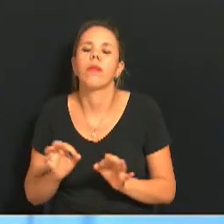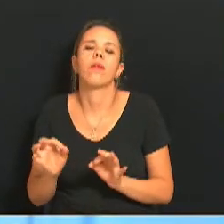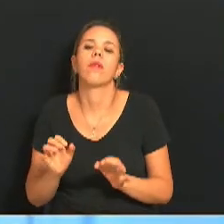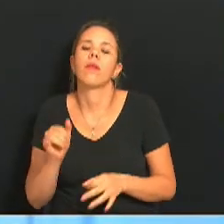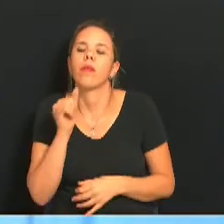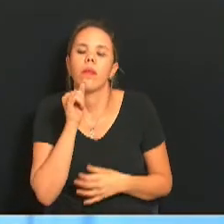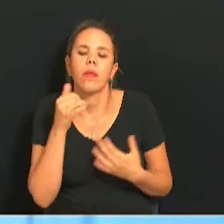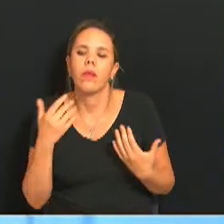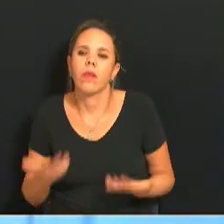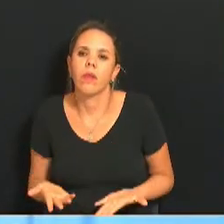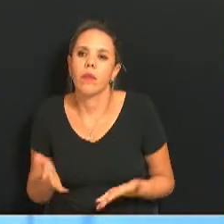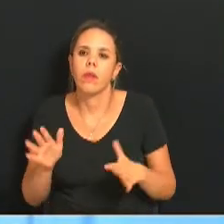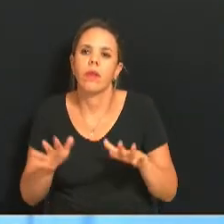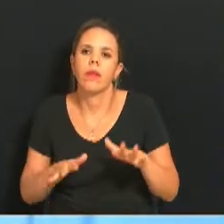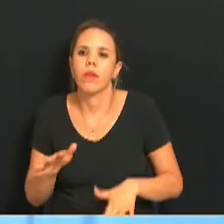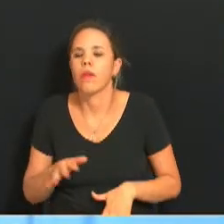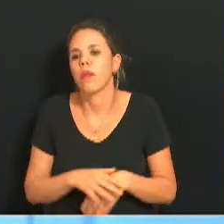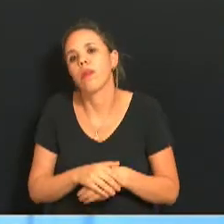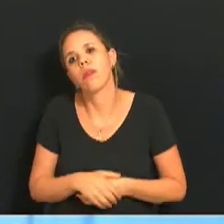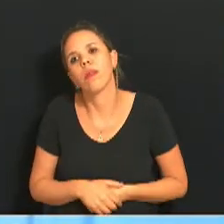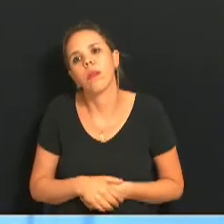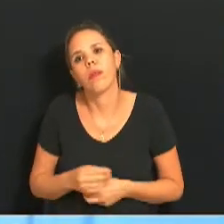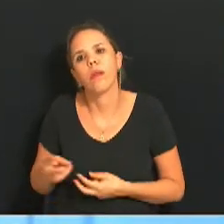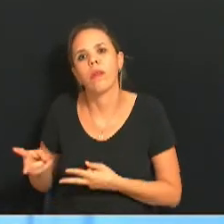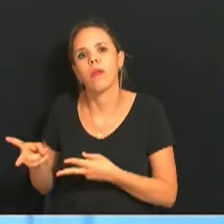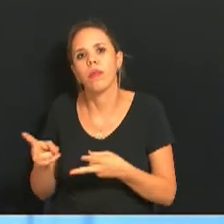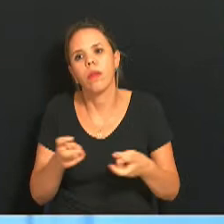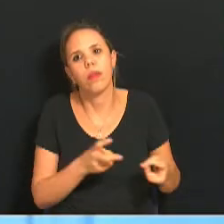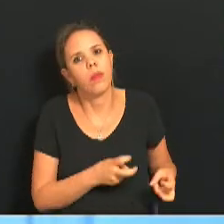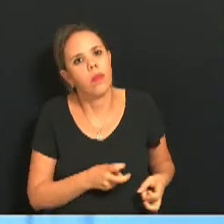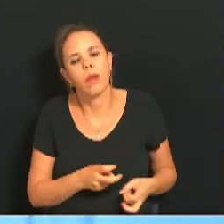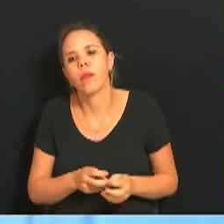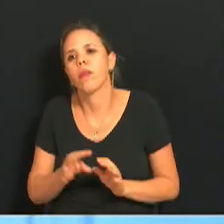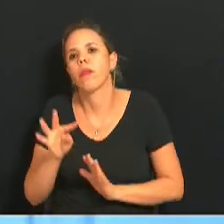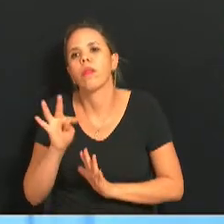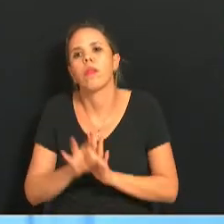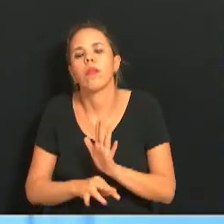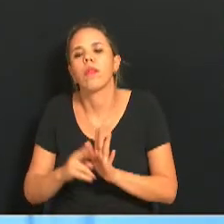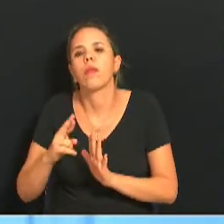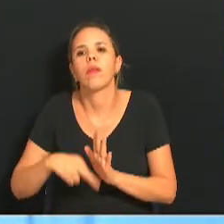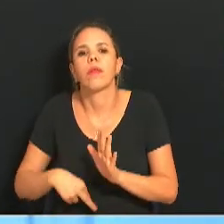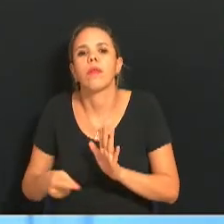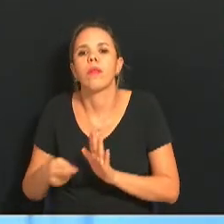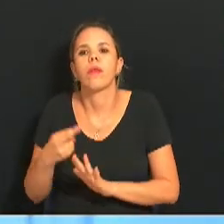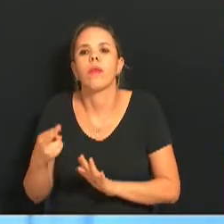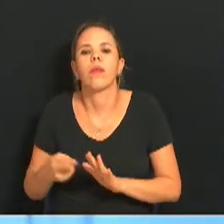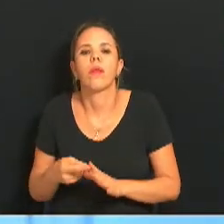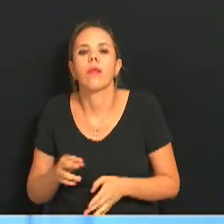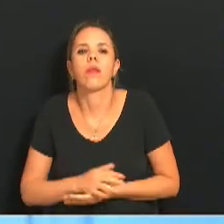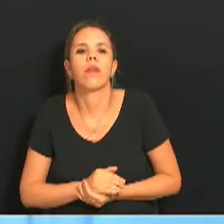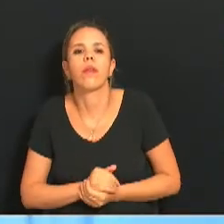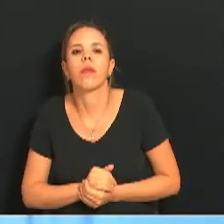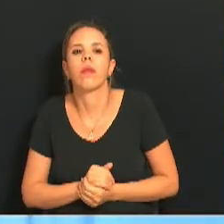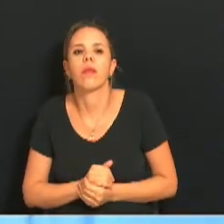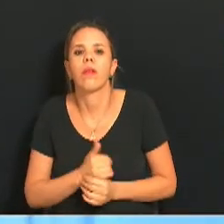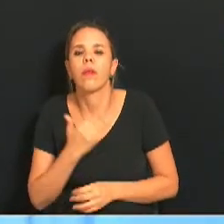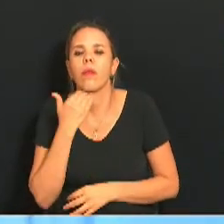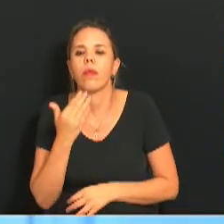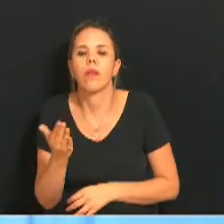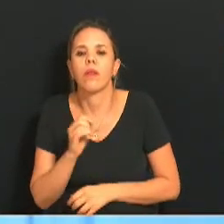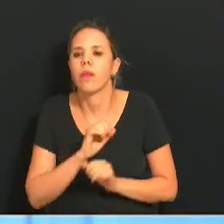é é muitas vezes a a gente percebe que o texto a redação da resolução que tomar mesmo não ficou suficientemente